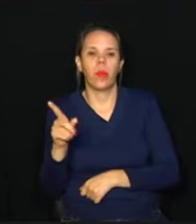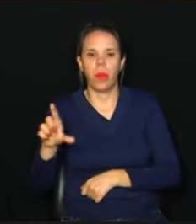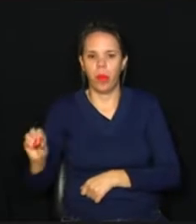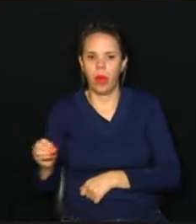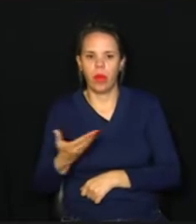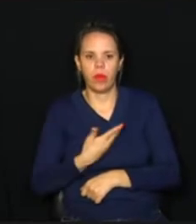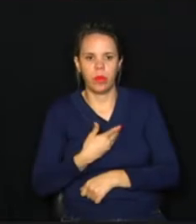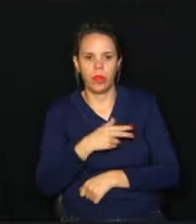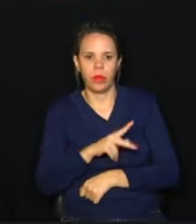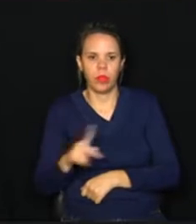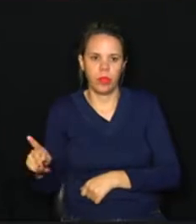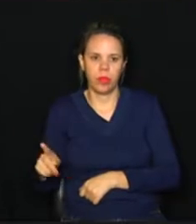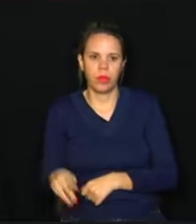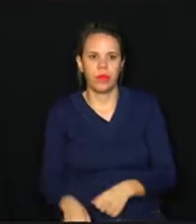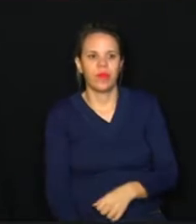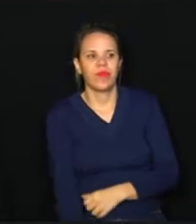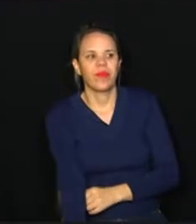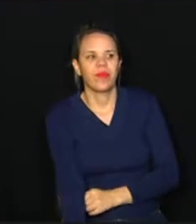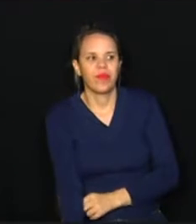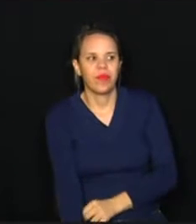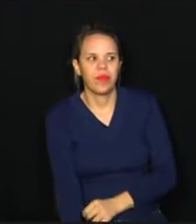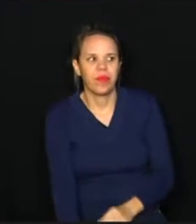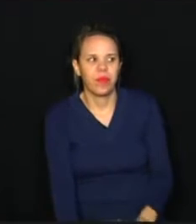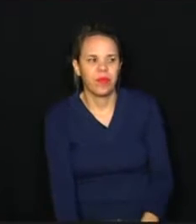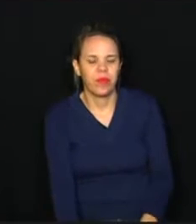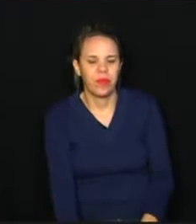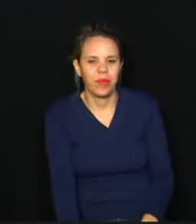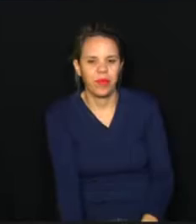Paulo Feijão Teixeira. Muito obrigado.